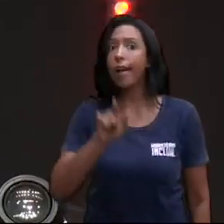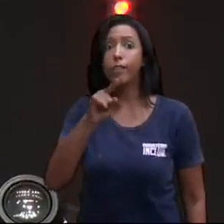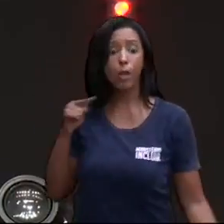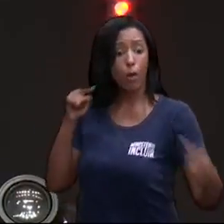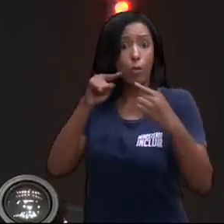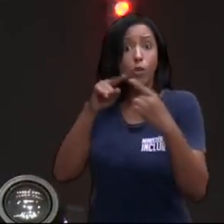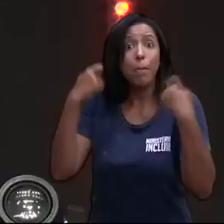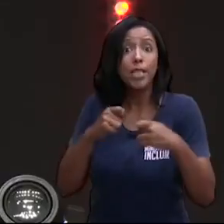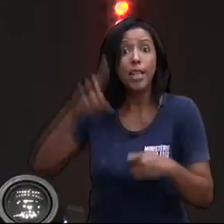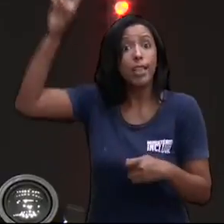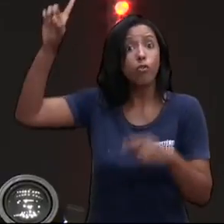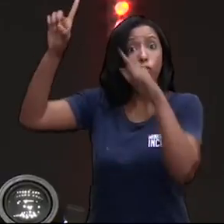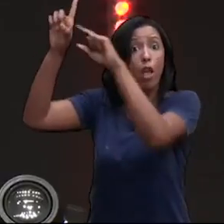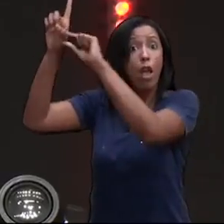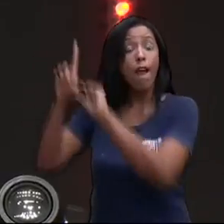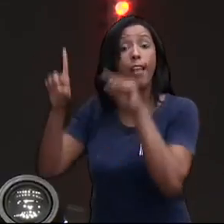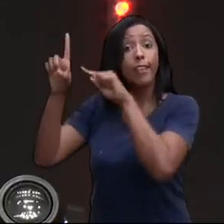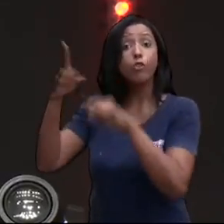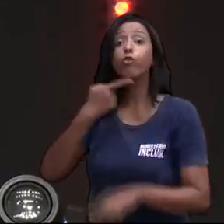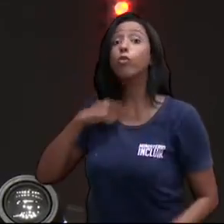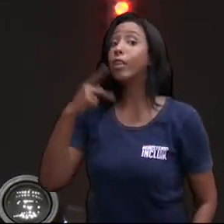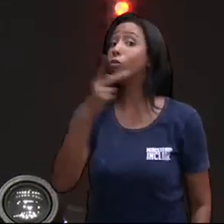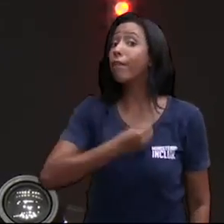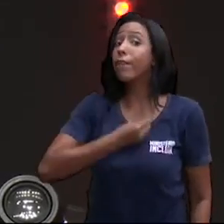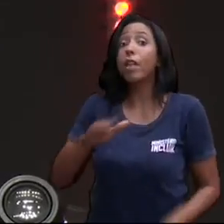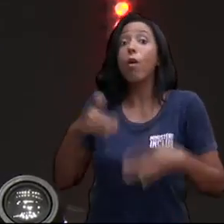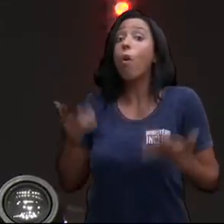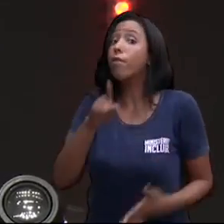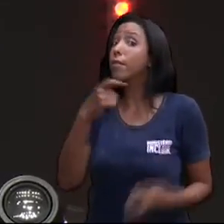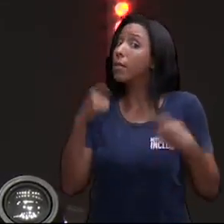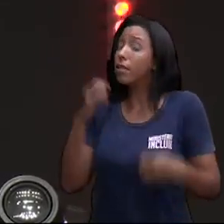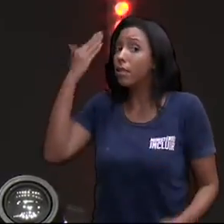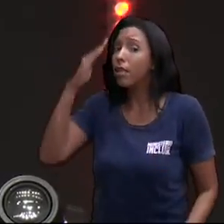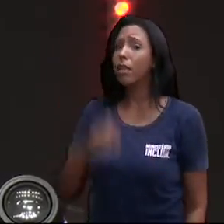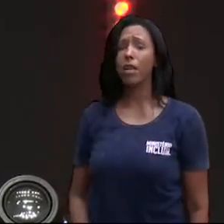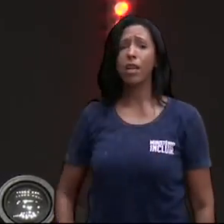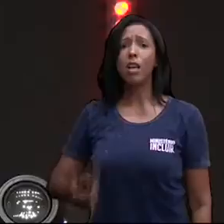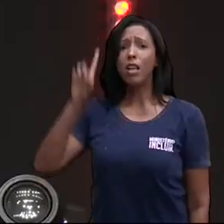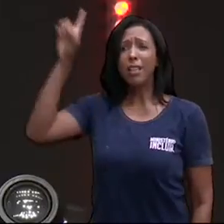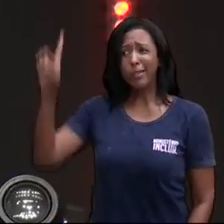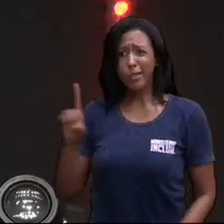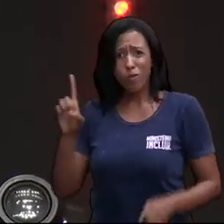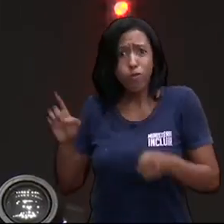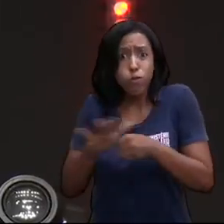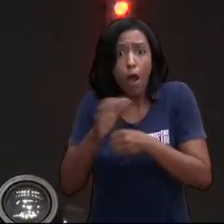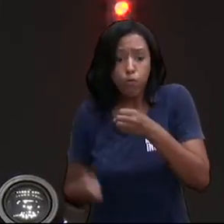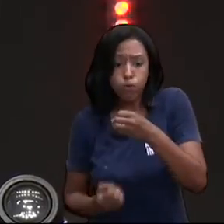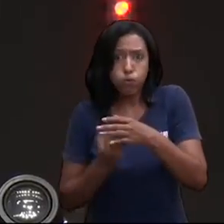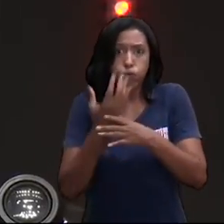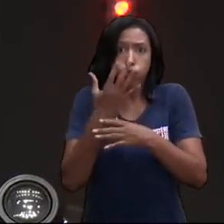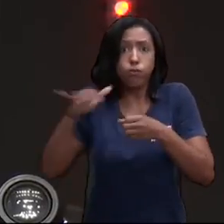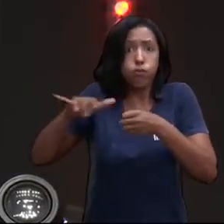viver a plenitude de Deus na plenitude de Deus o que você botar a mão prosperar em função do Poder de